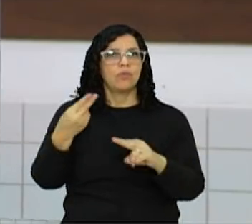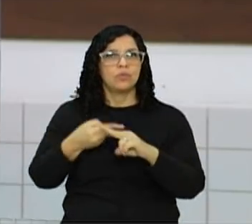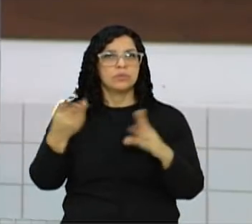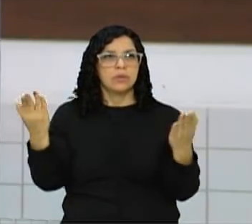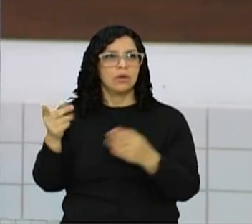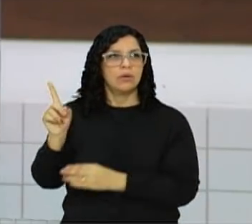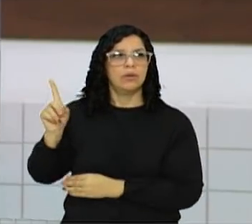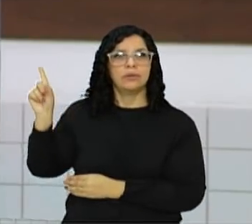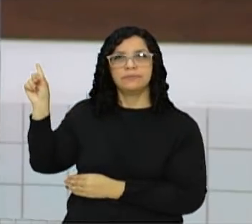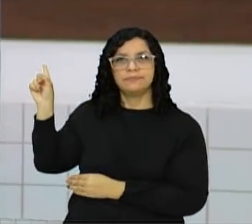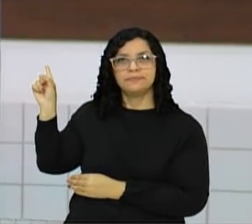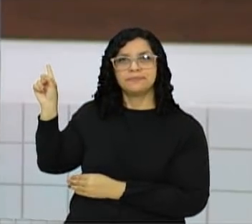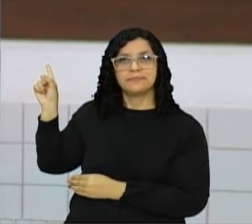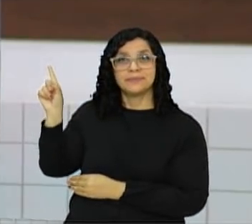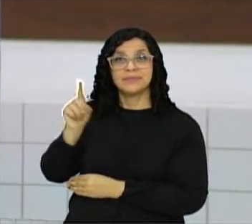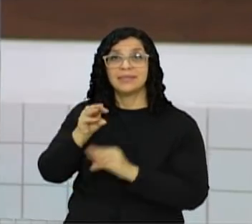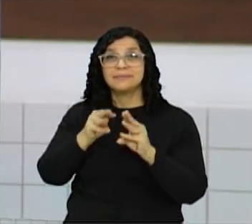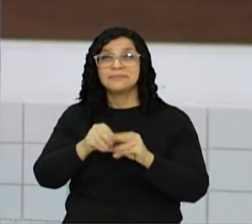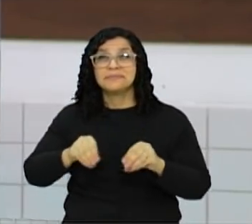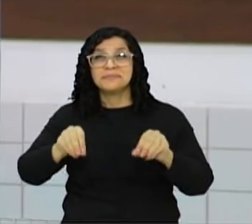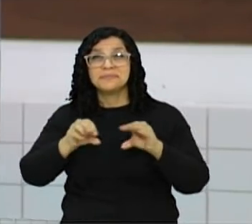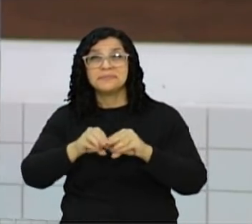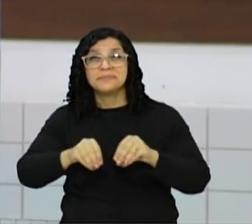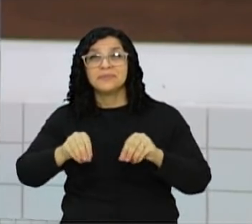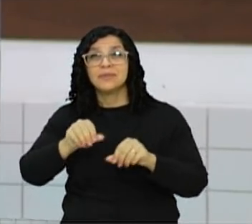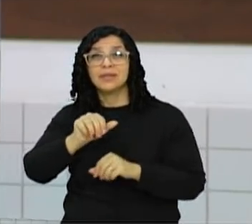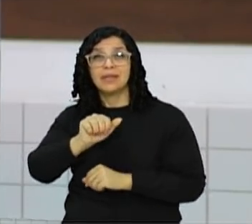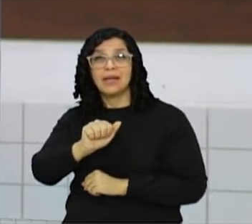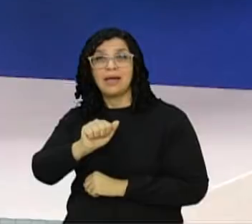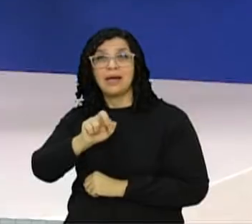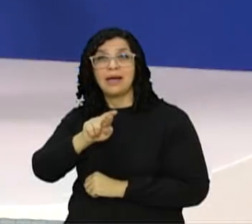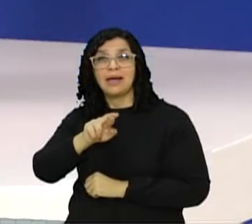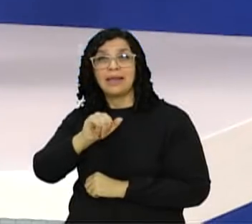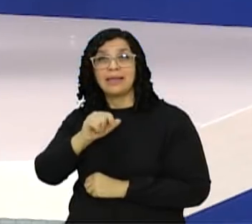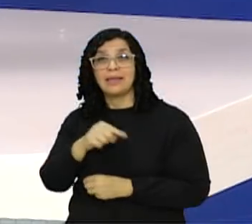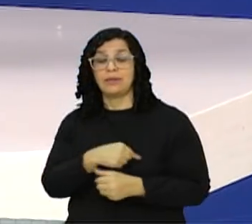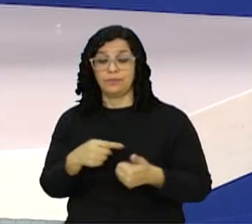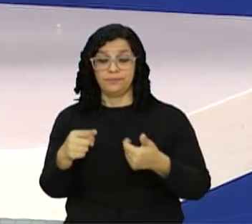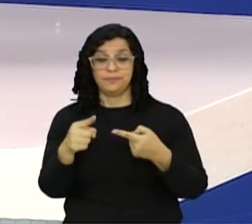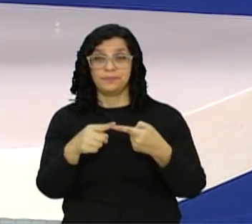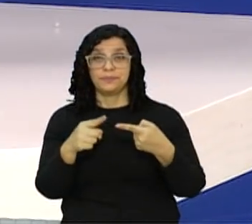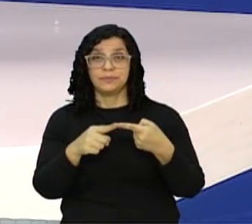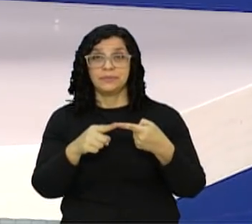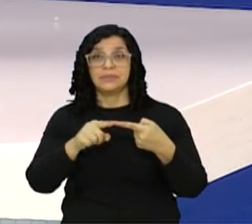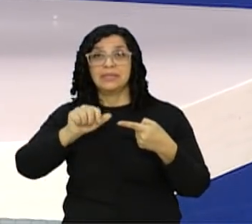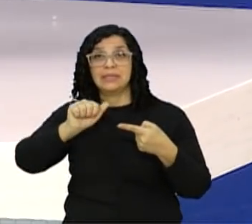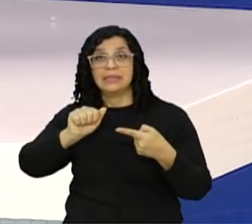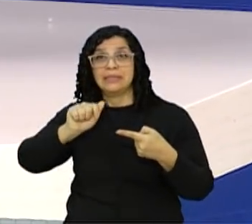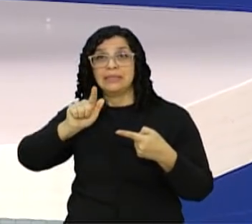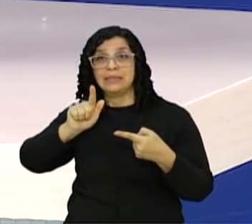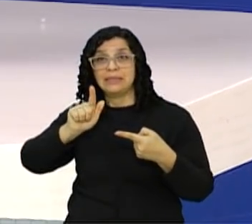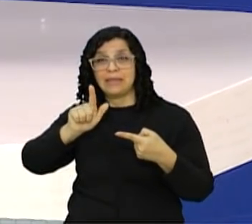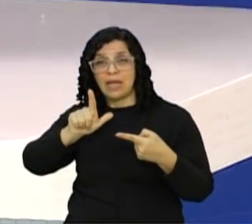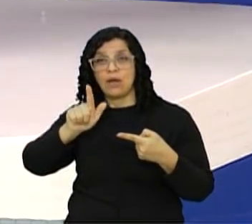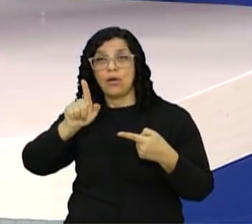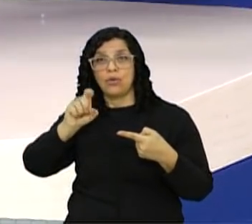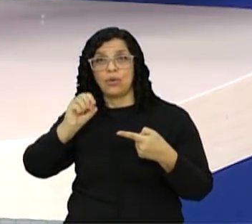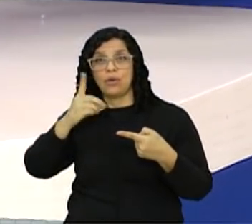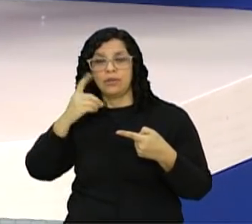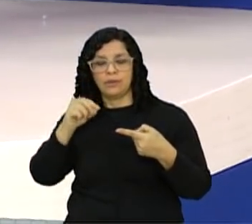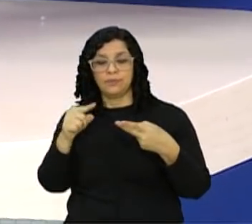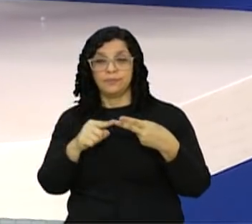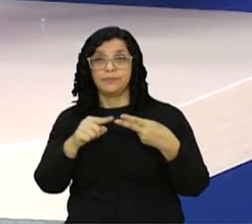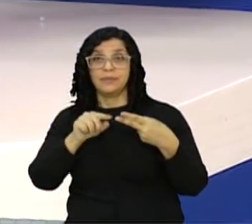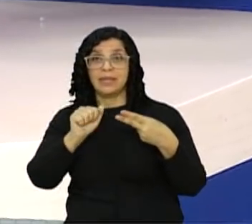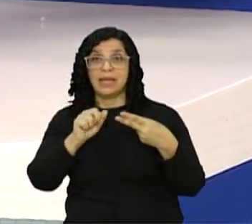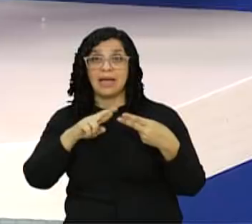na filtragem? A nossa areia. Então, você vai preencher, vai colocar a